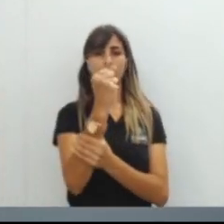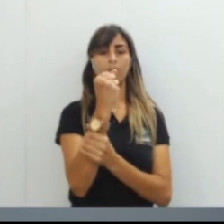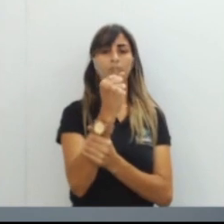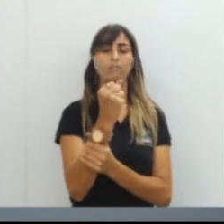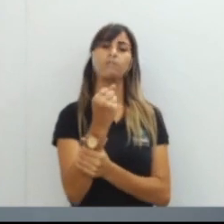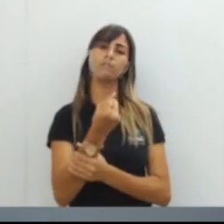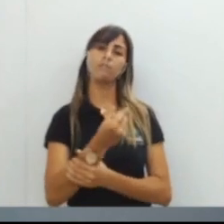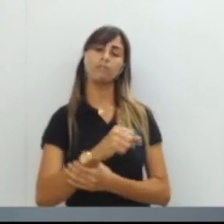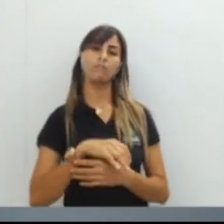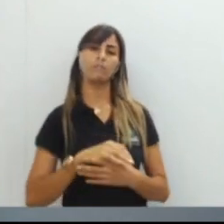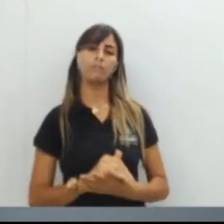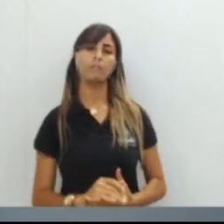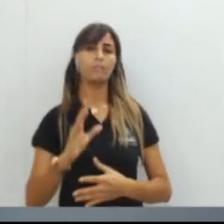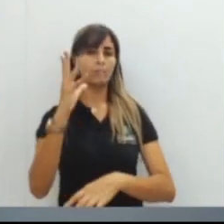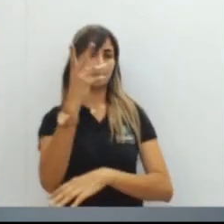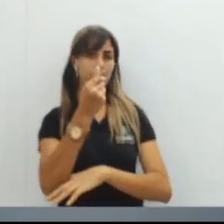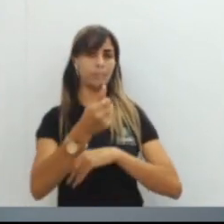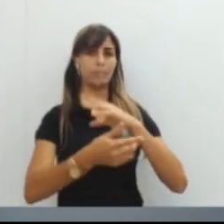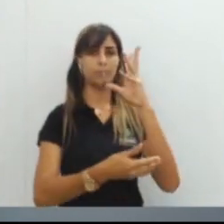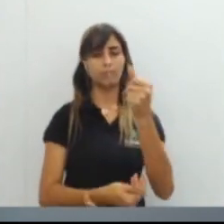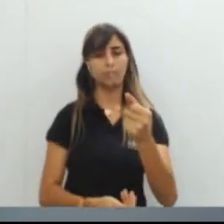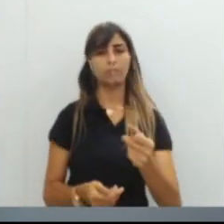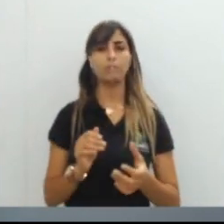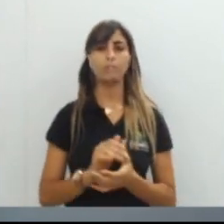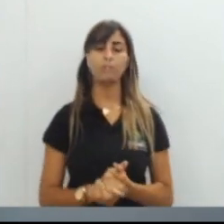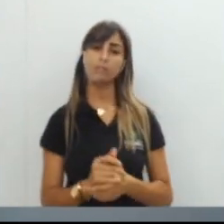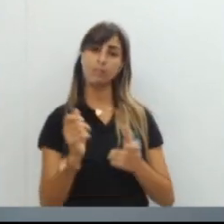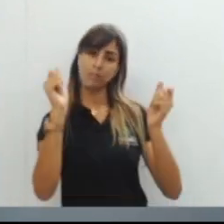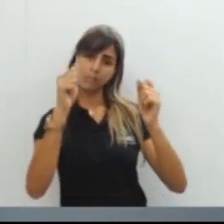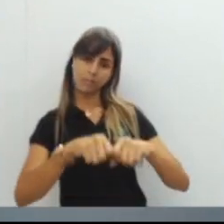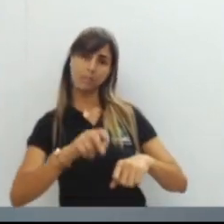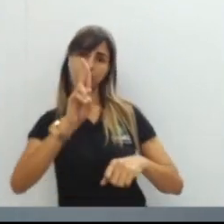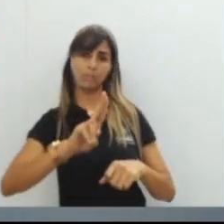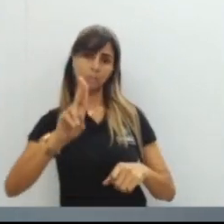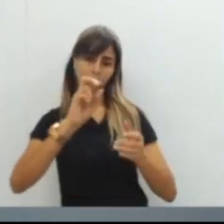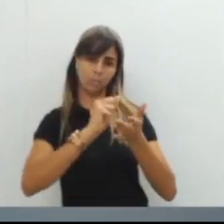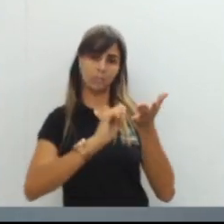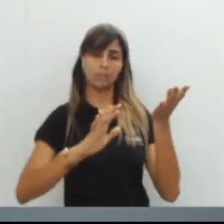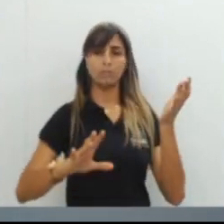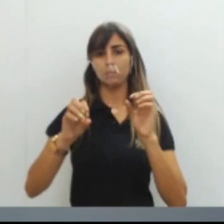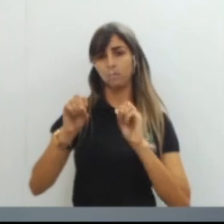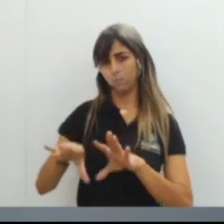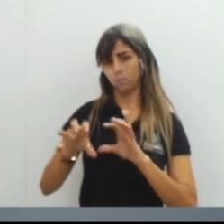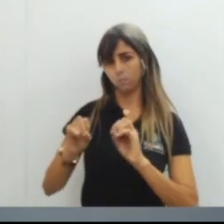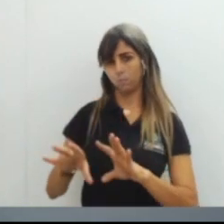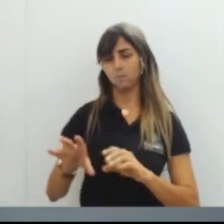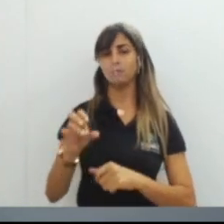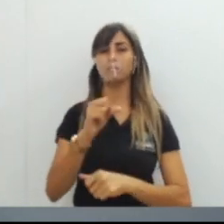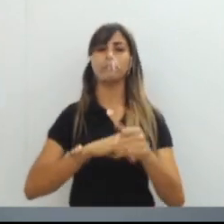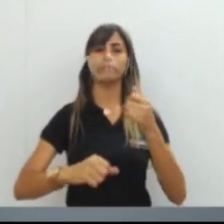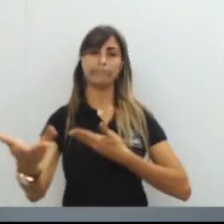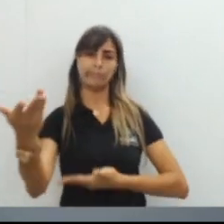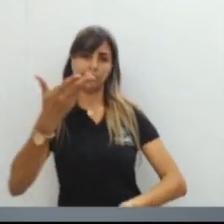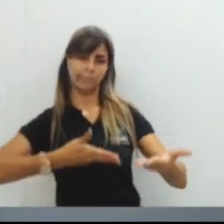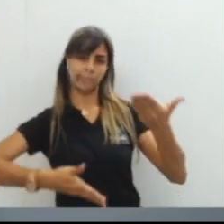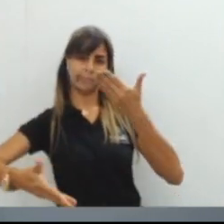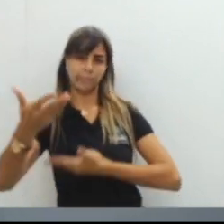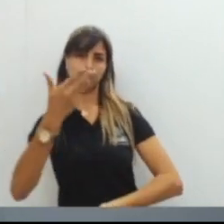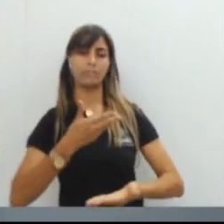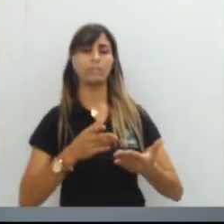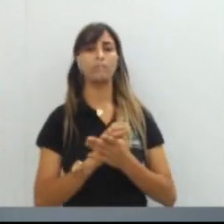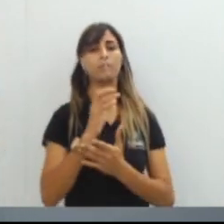recursos naturais. São destinadas para a promoção de atividades educativas e relacionadas com